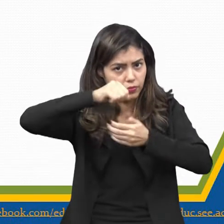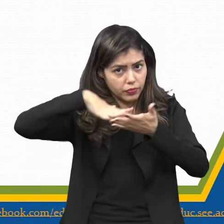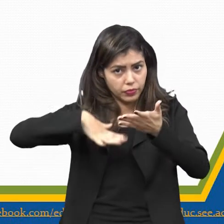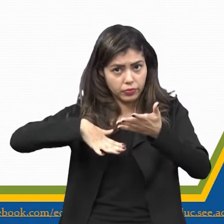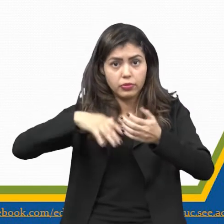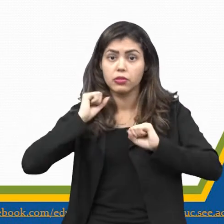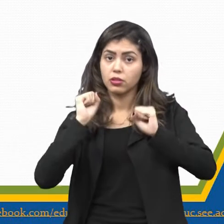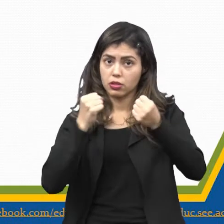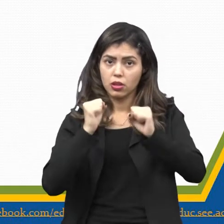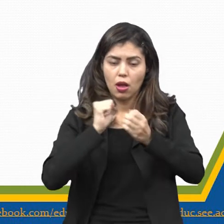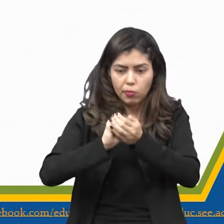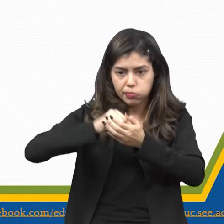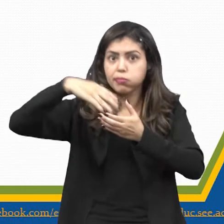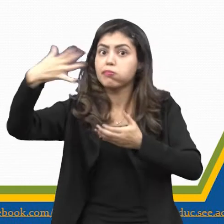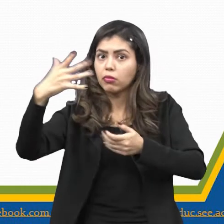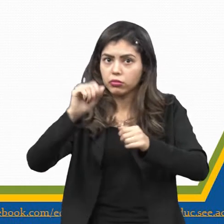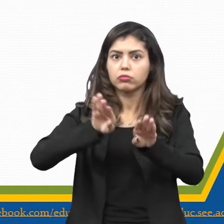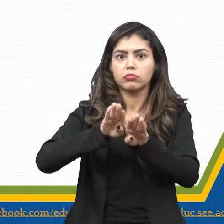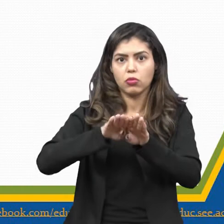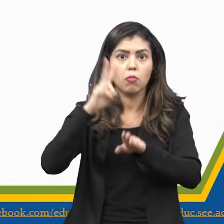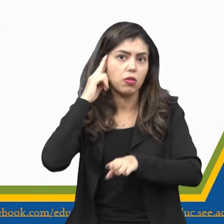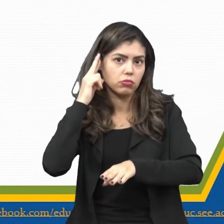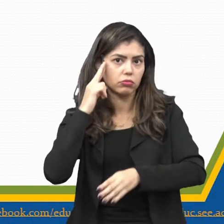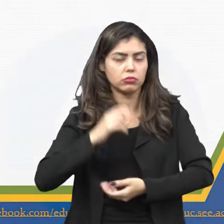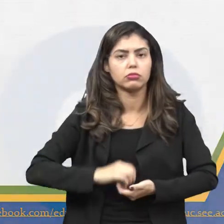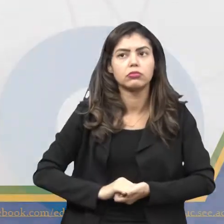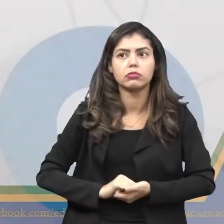muito além do que é o seu limite.